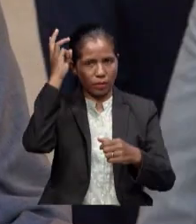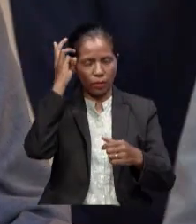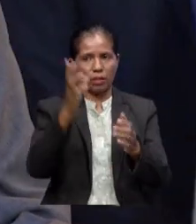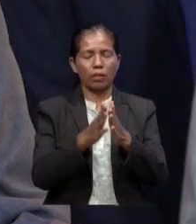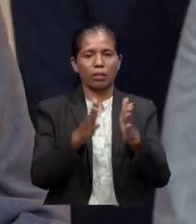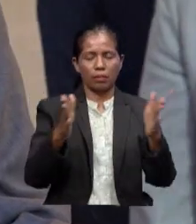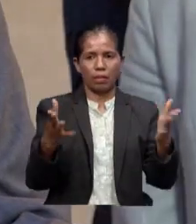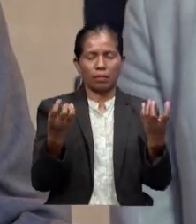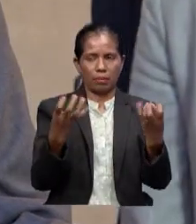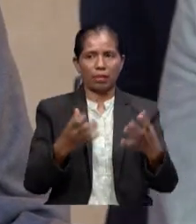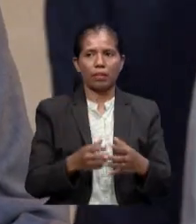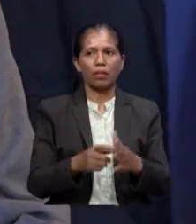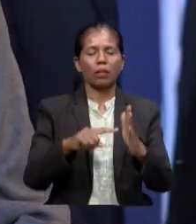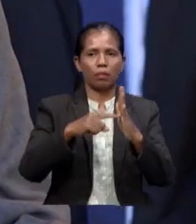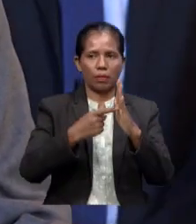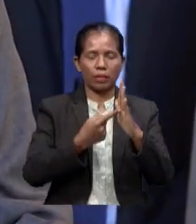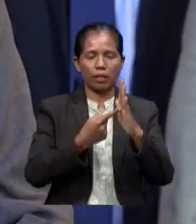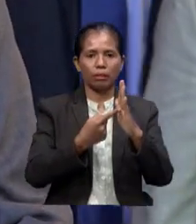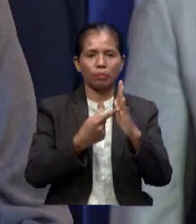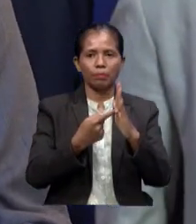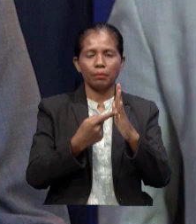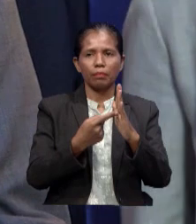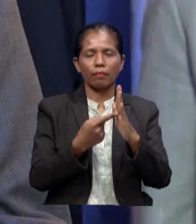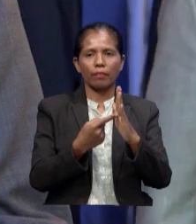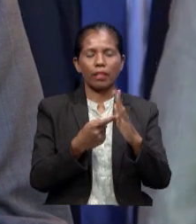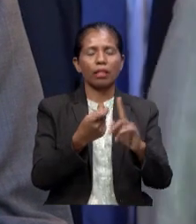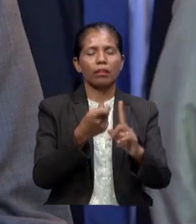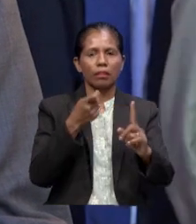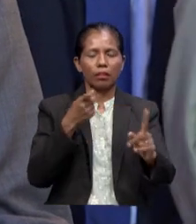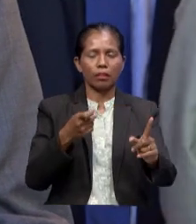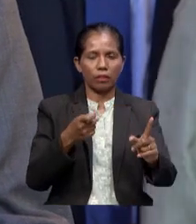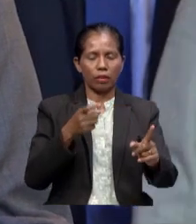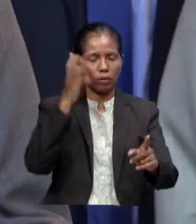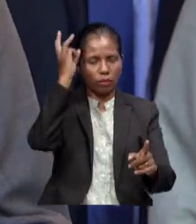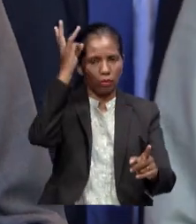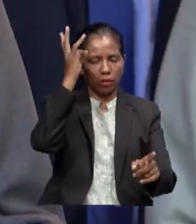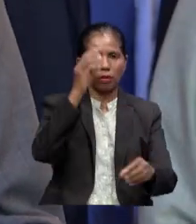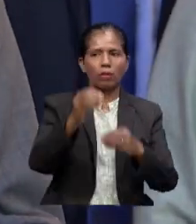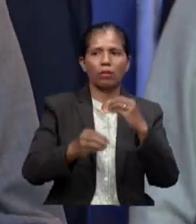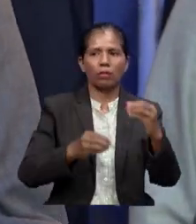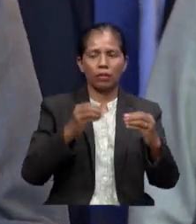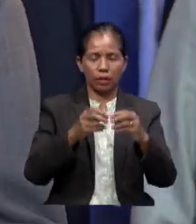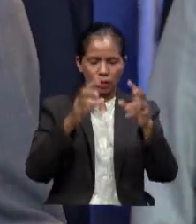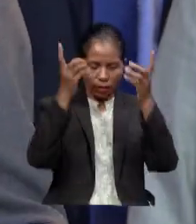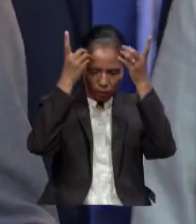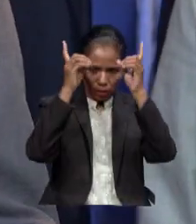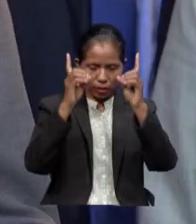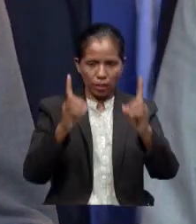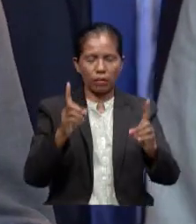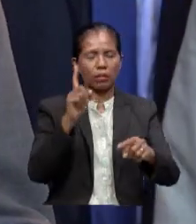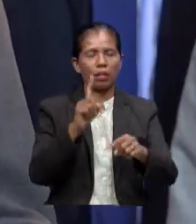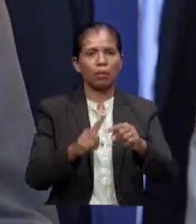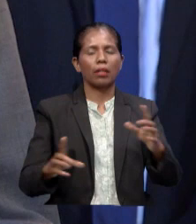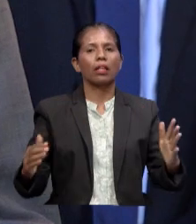Barak, a Rússia, a preocupação sobre a decisão da bela contra a